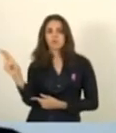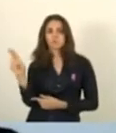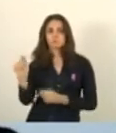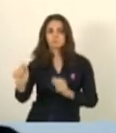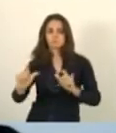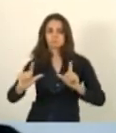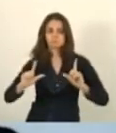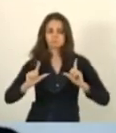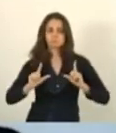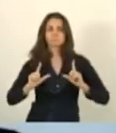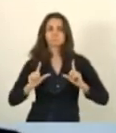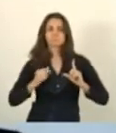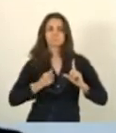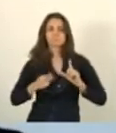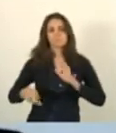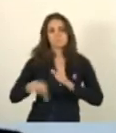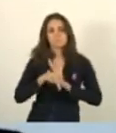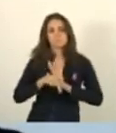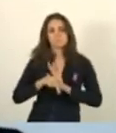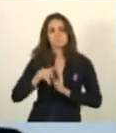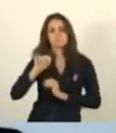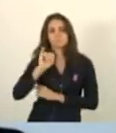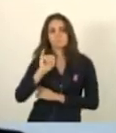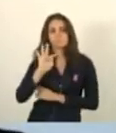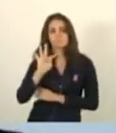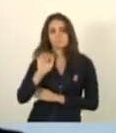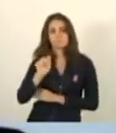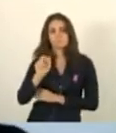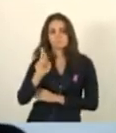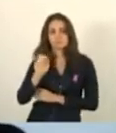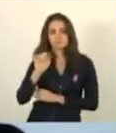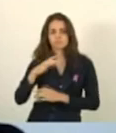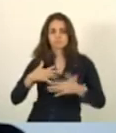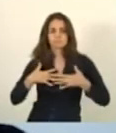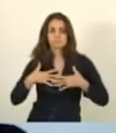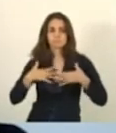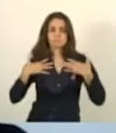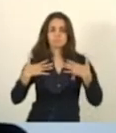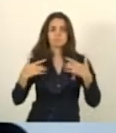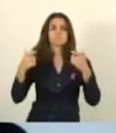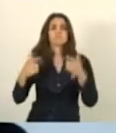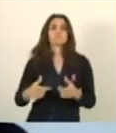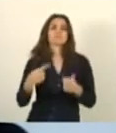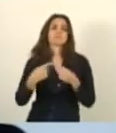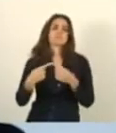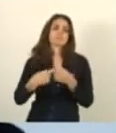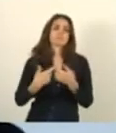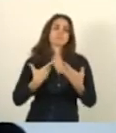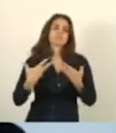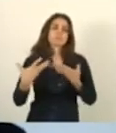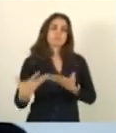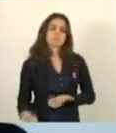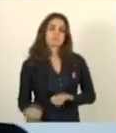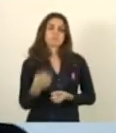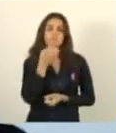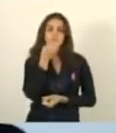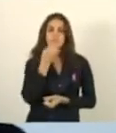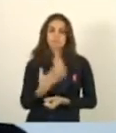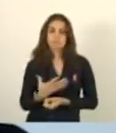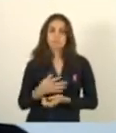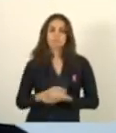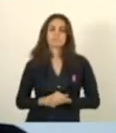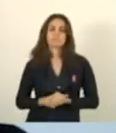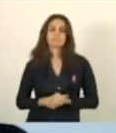com o título de cidadã de Tarana, que muito nos honrou, uma cidade que sempre nos recebeu bem, e que